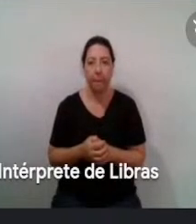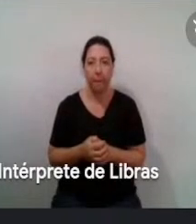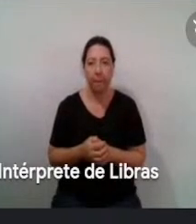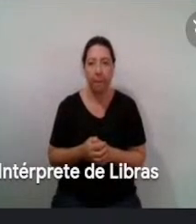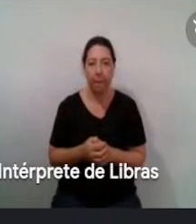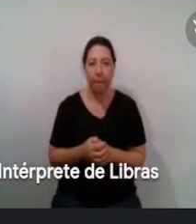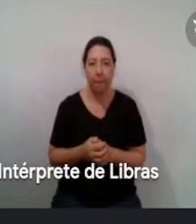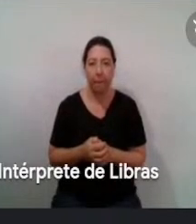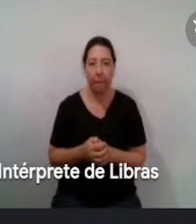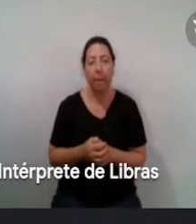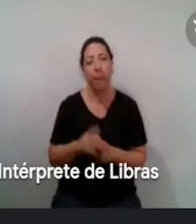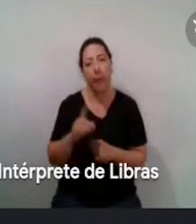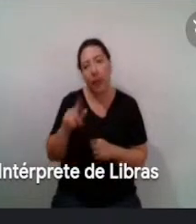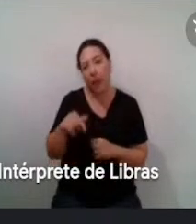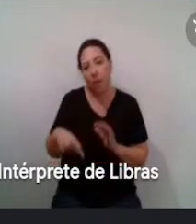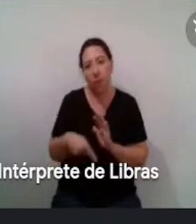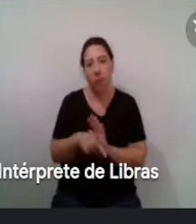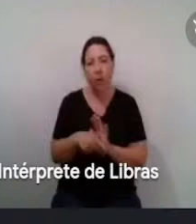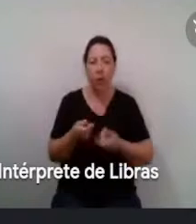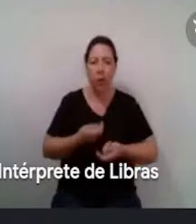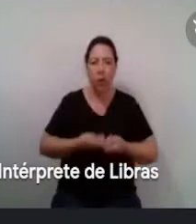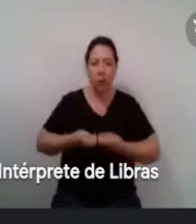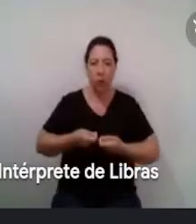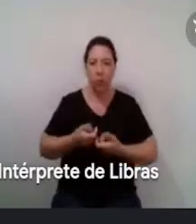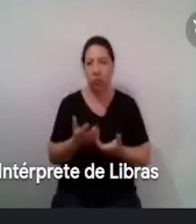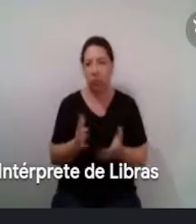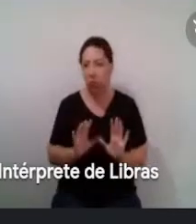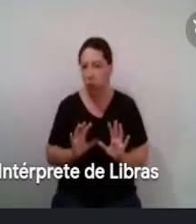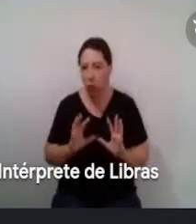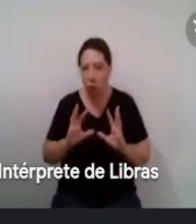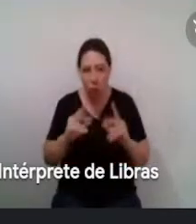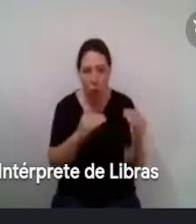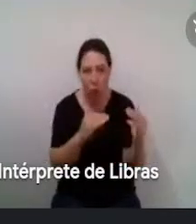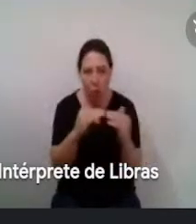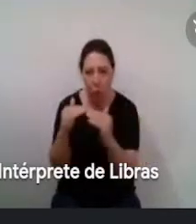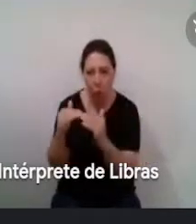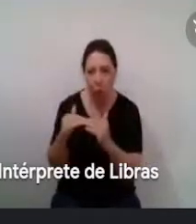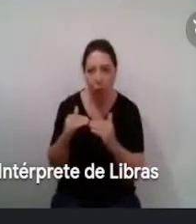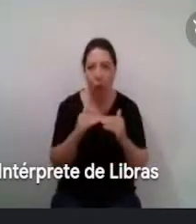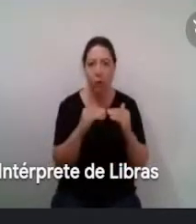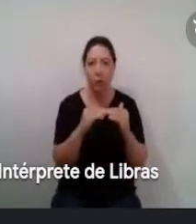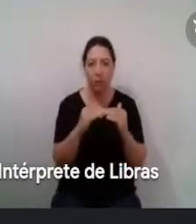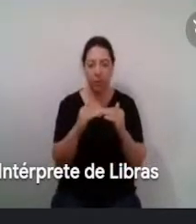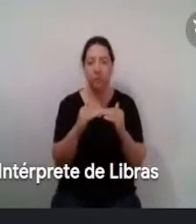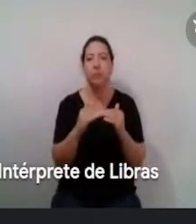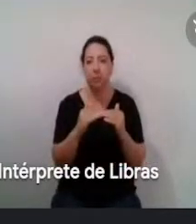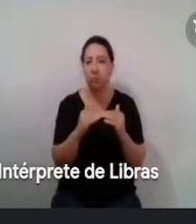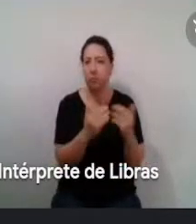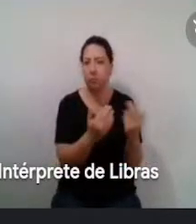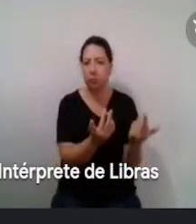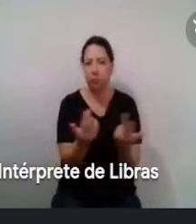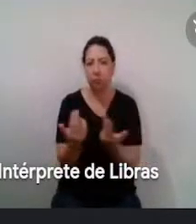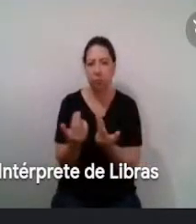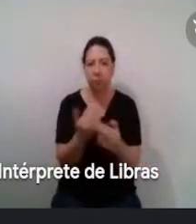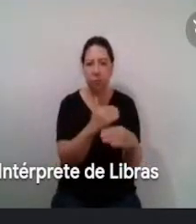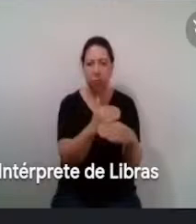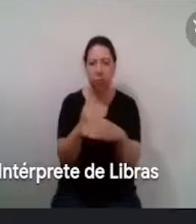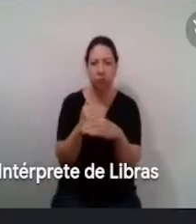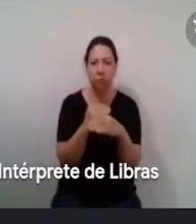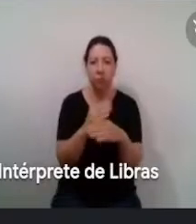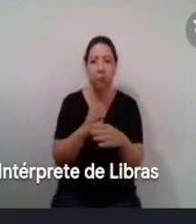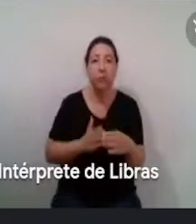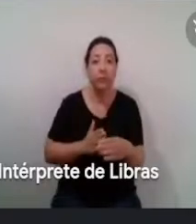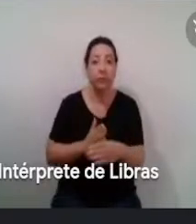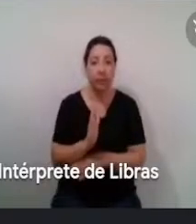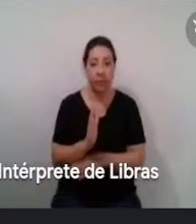É uma questão administrativa. Então, não havendo divergência, por unanimidade, fica aprovada aqui